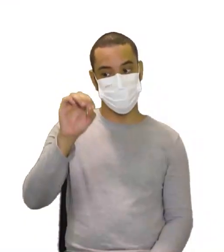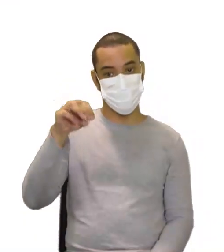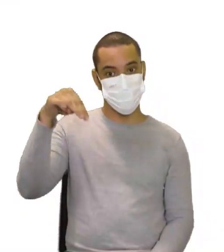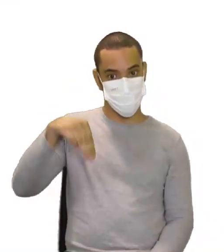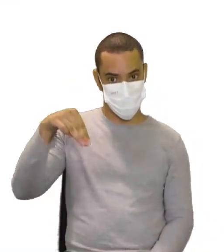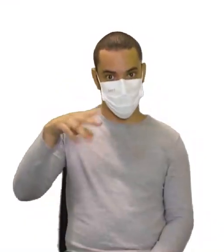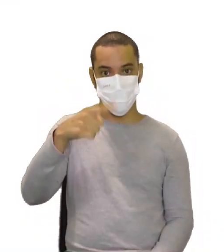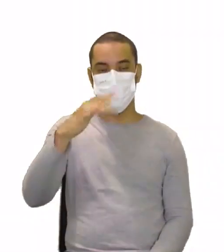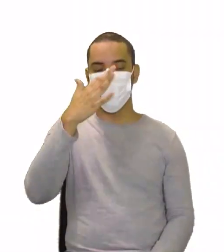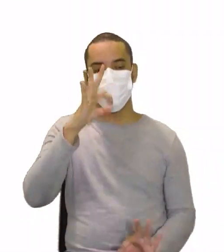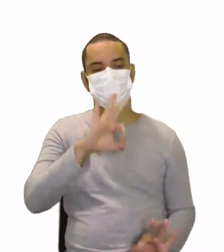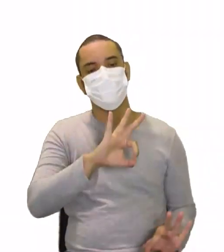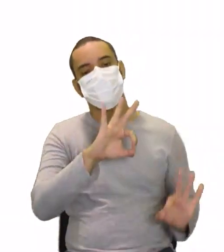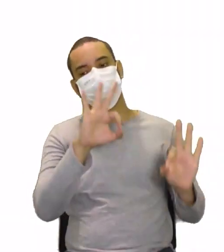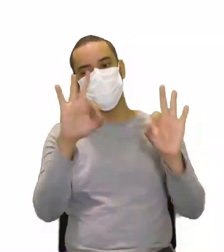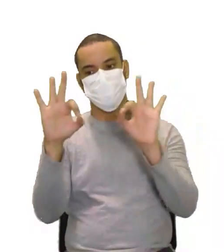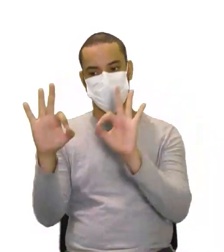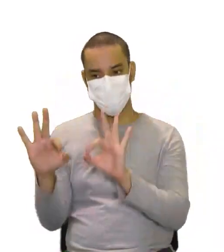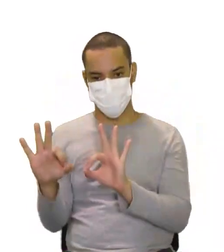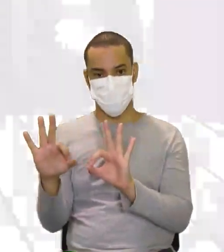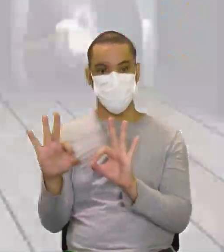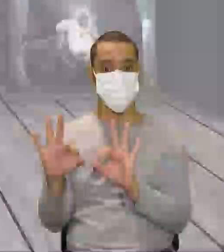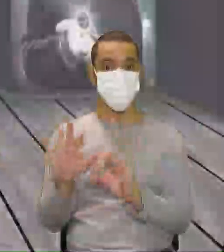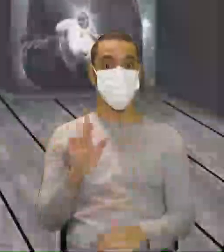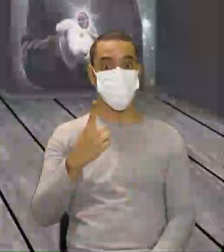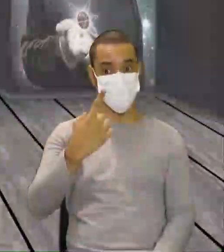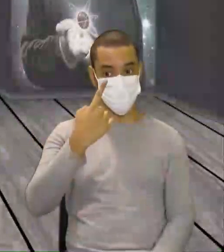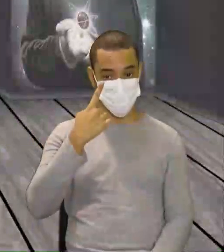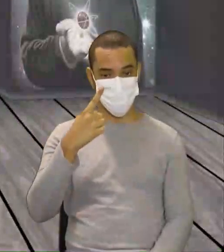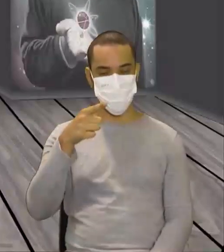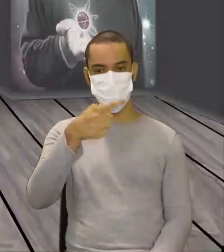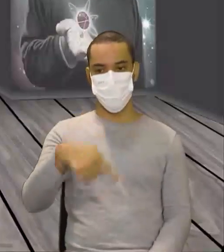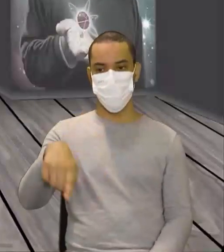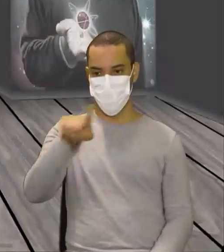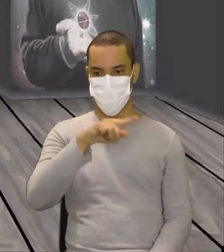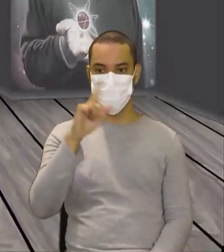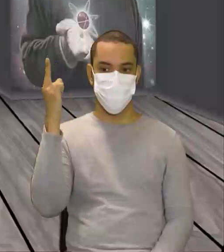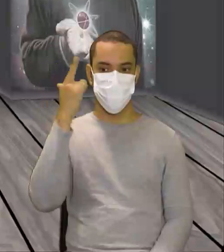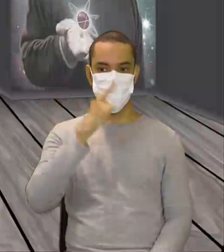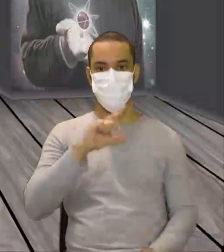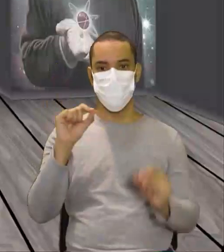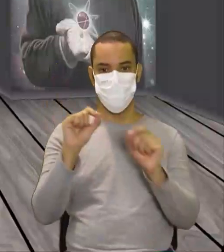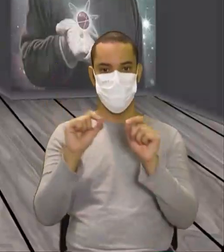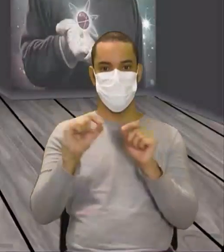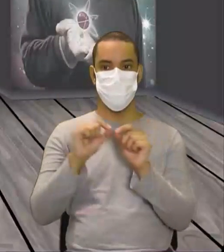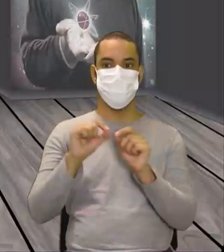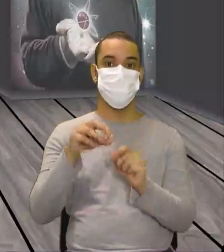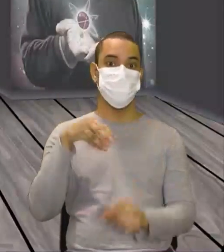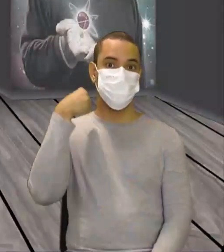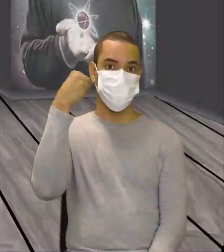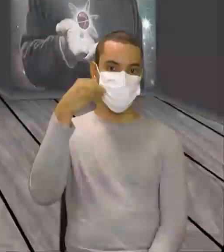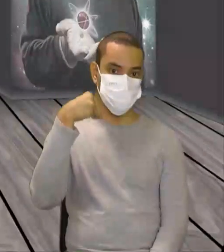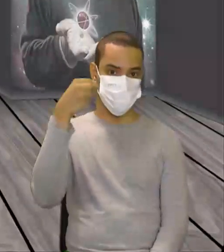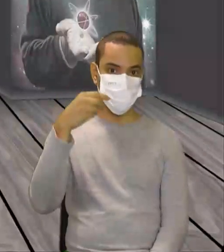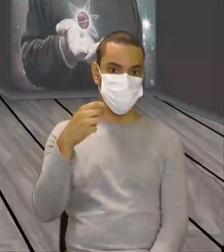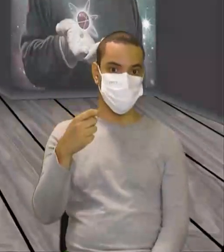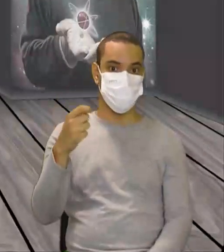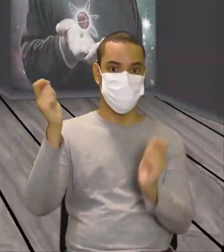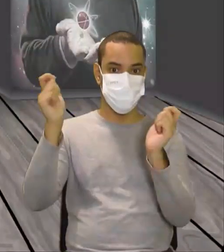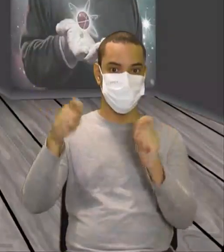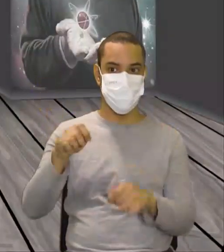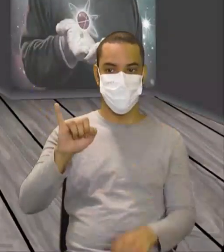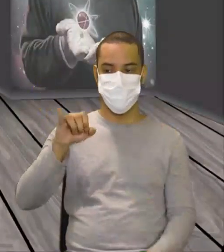segundos. Pessoal, geralmente você consegue fazer esses experimentos. Não vai dar para fazer com